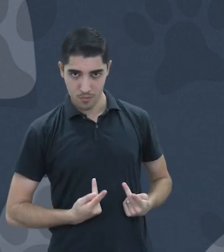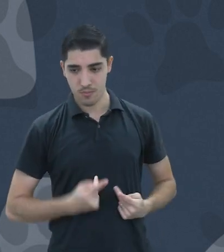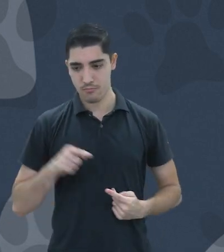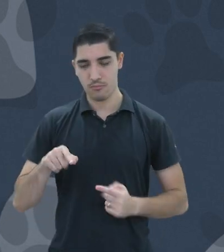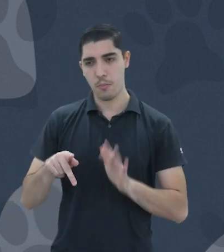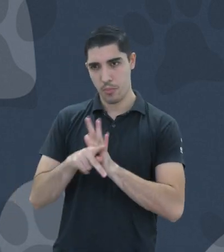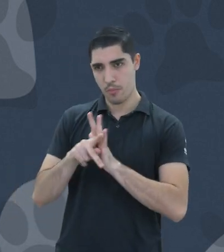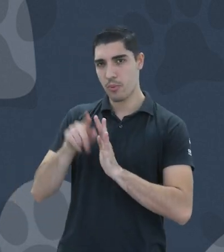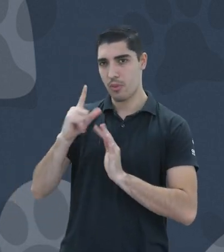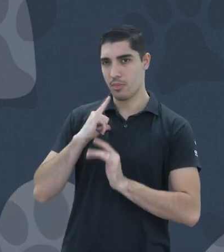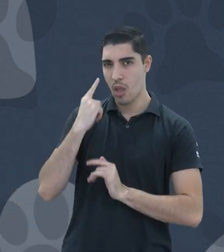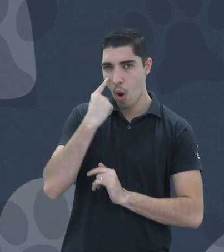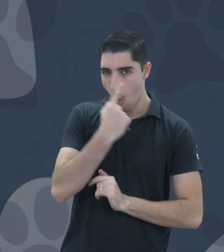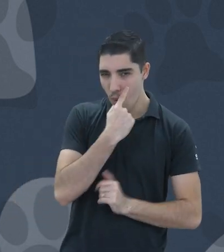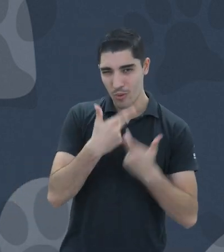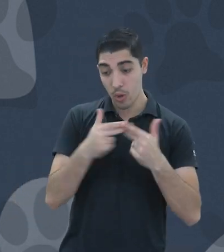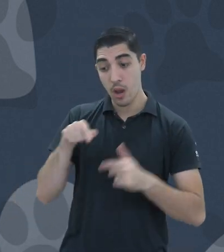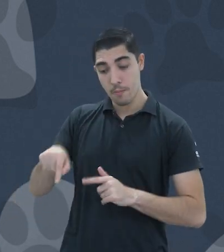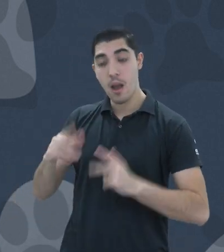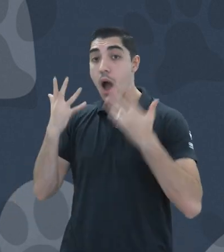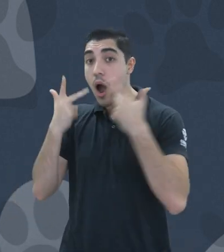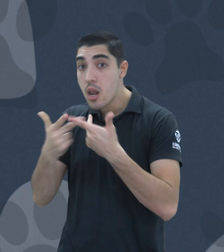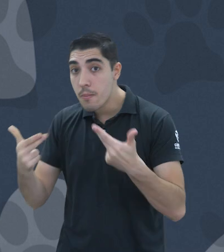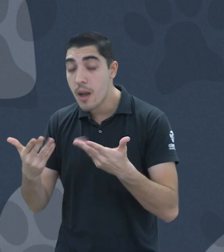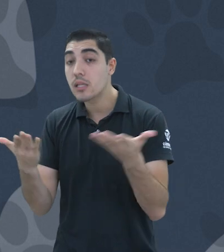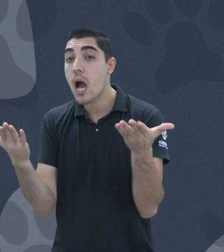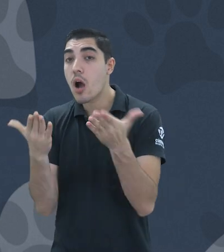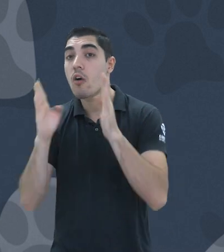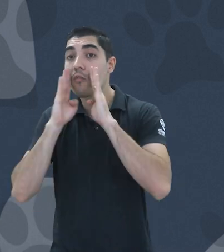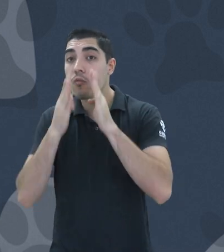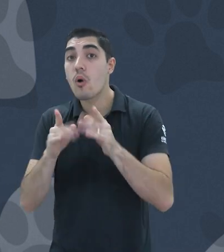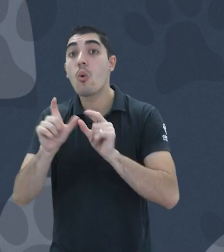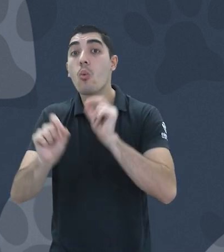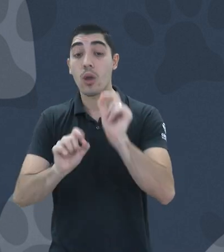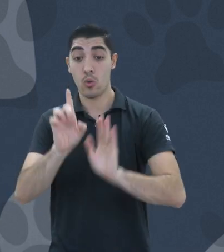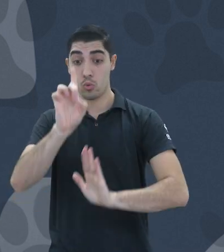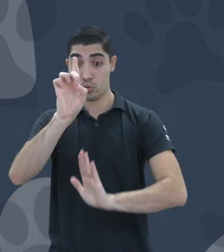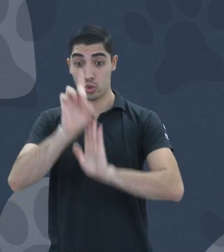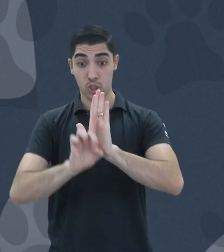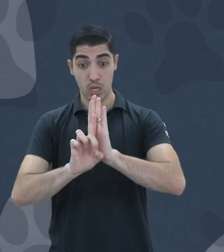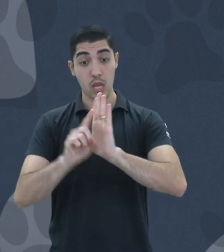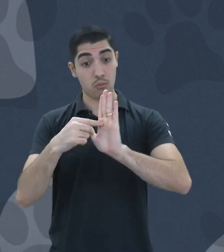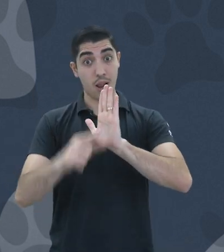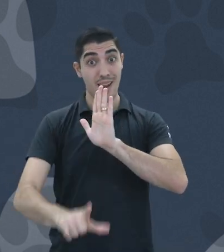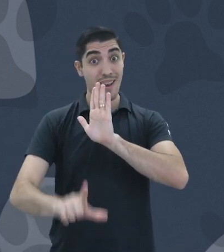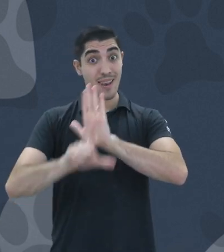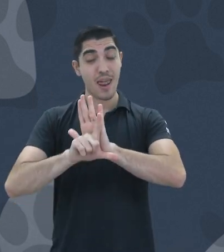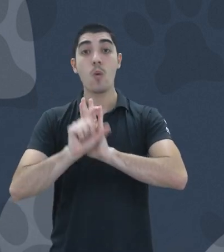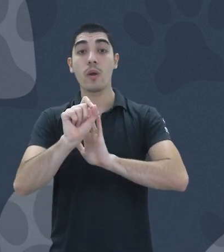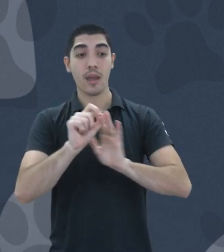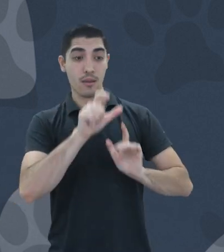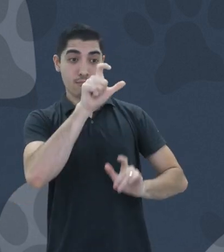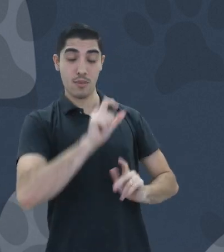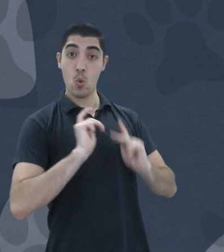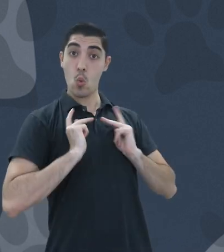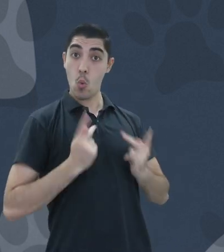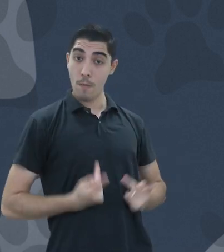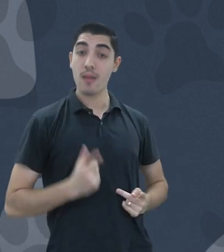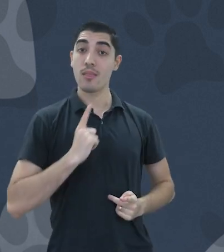relação entre animais e questões que envolvem os olhos, vamos dar foco agora a um direito garantido por lei